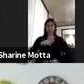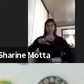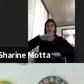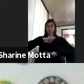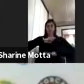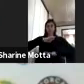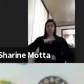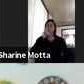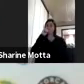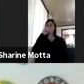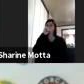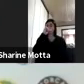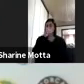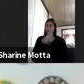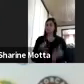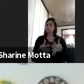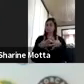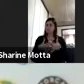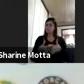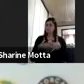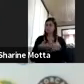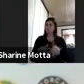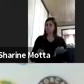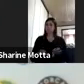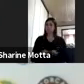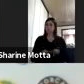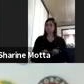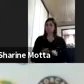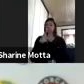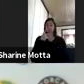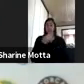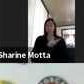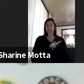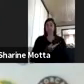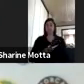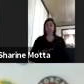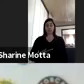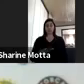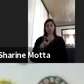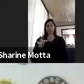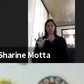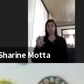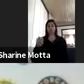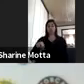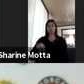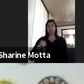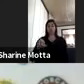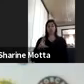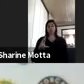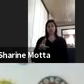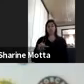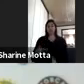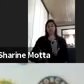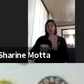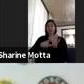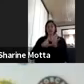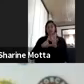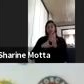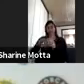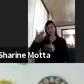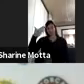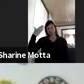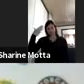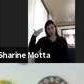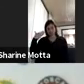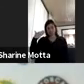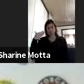Vamos colocar do governo, então, Temer para trás, né? fazer aqui um divisor de águas. Então, ficava